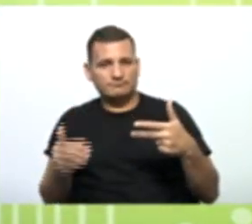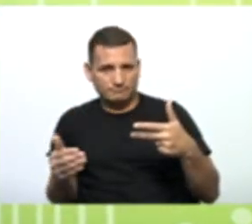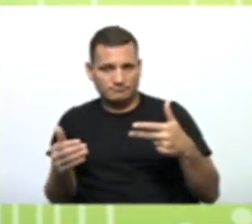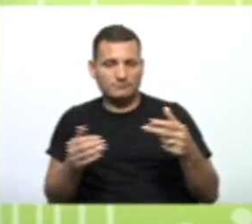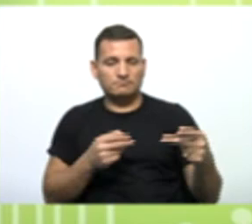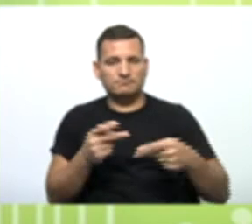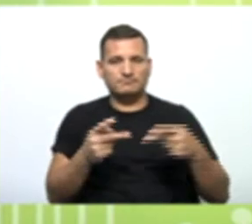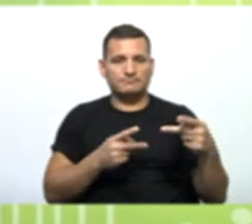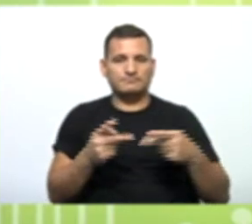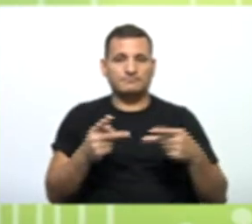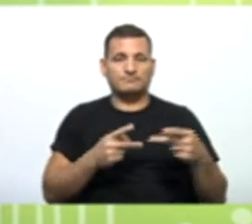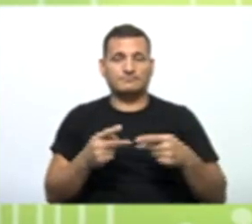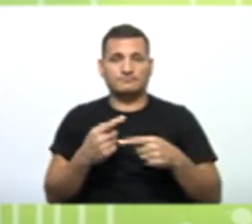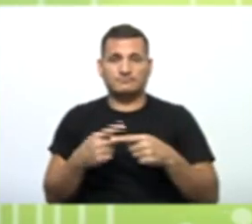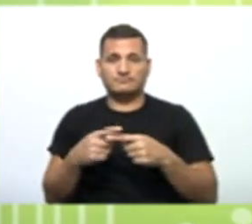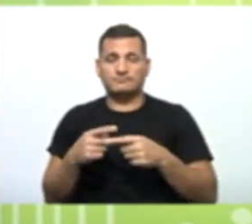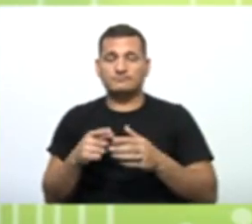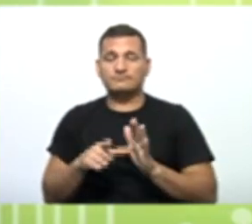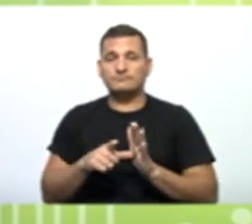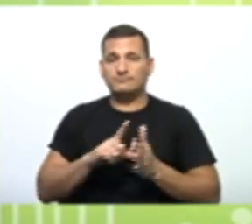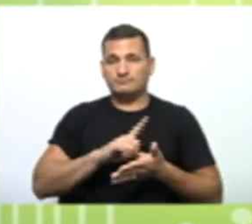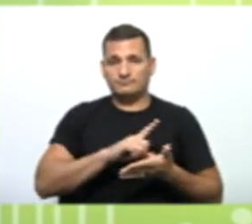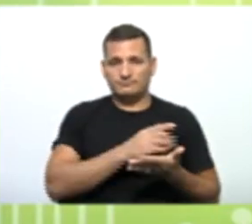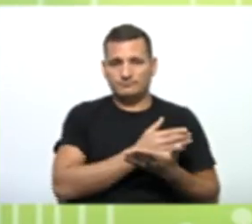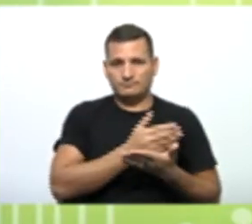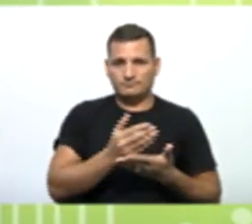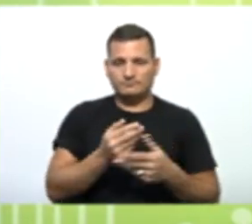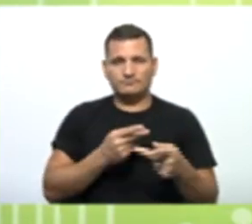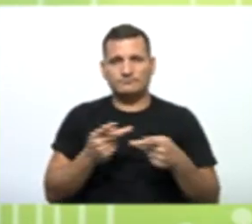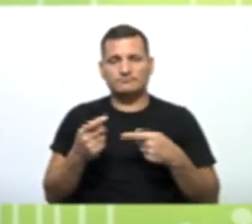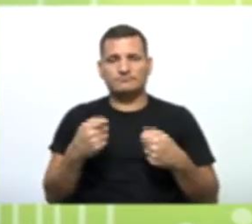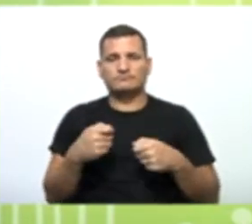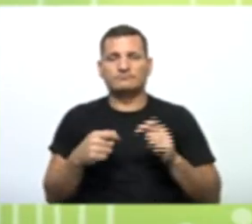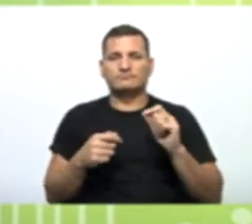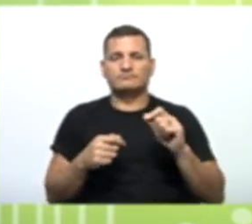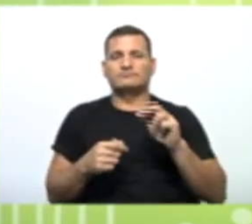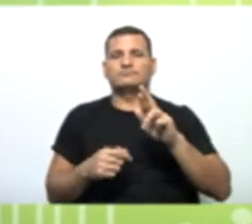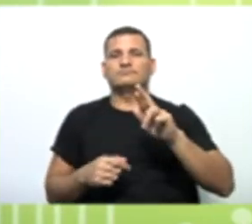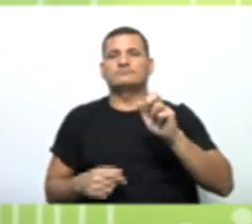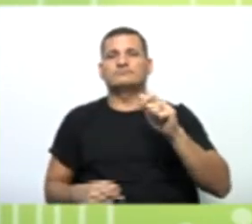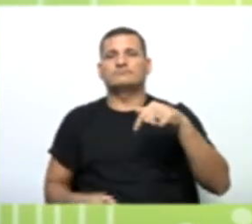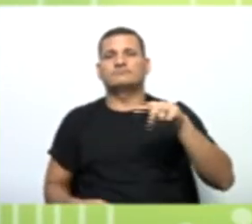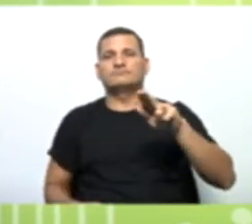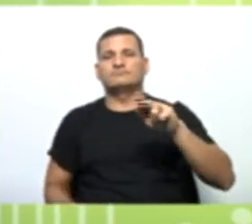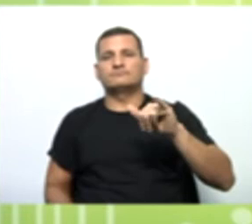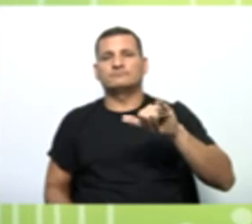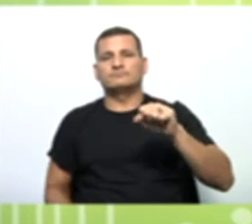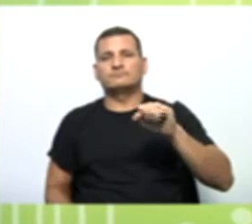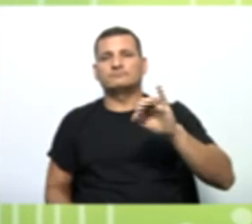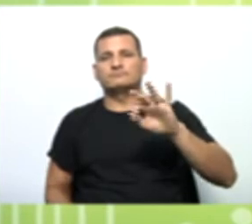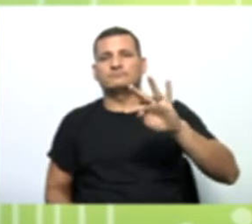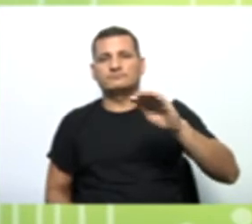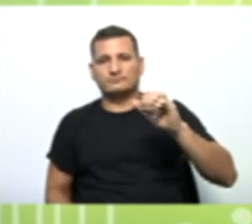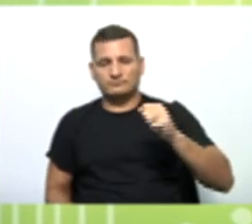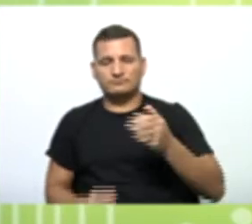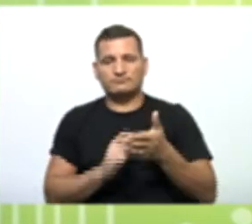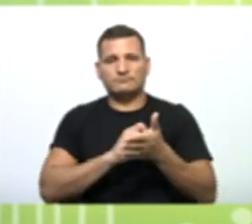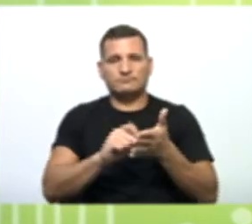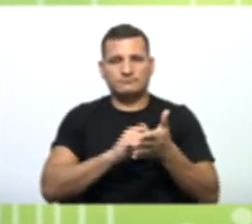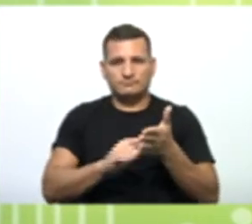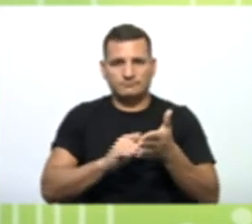Que antes de você iniciar o protótipo, tem que fazer o levantamento dos requisitos. Esses requisitos tem que